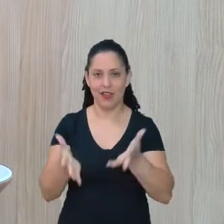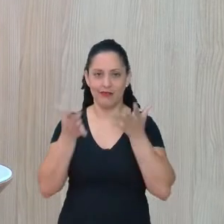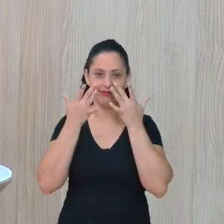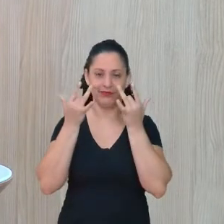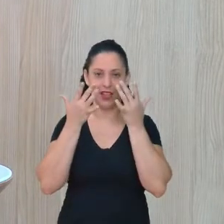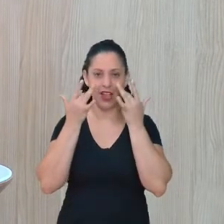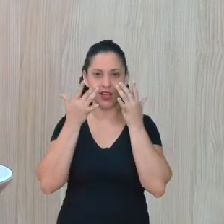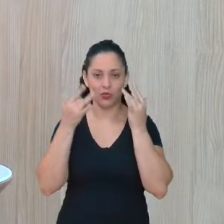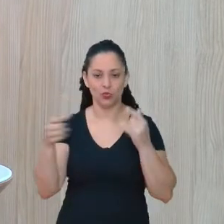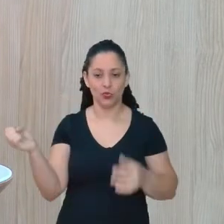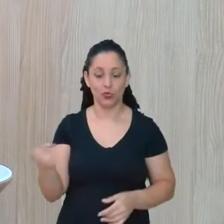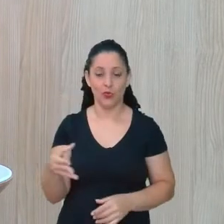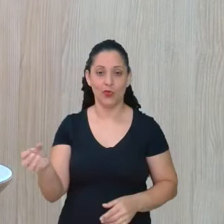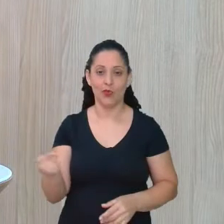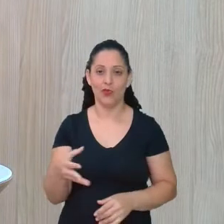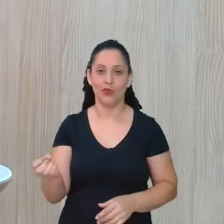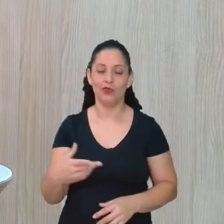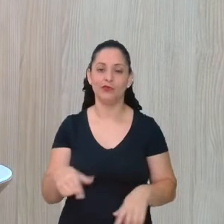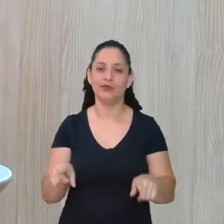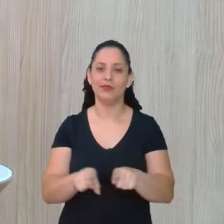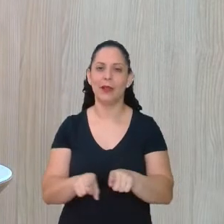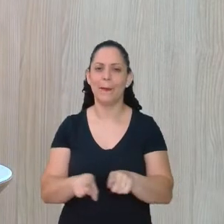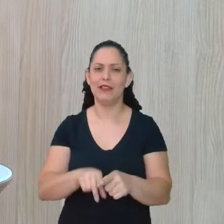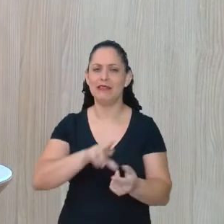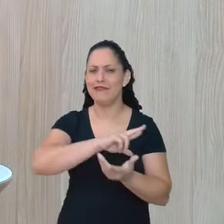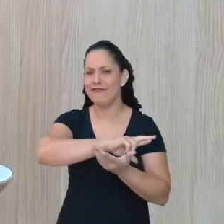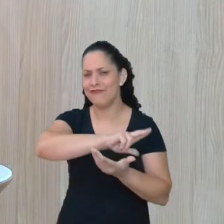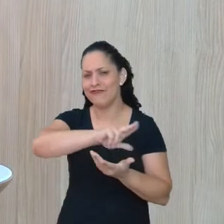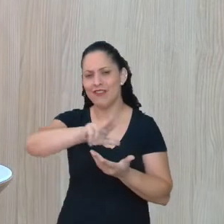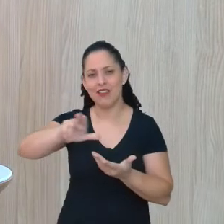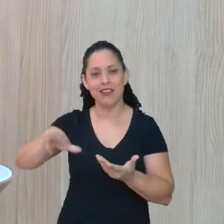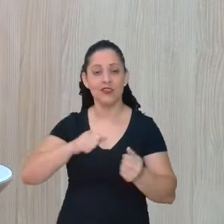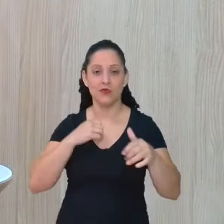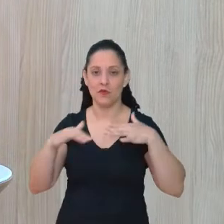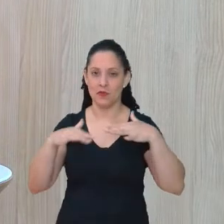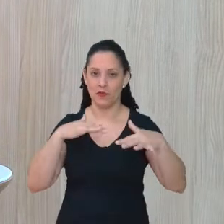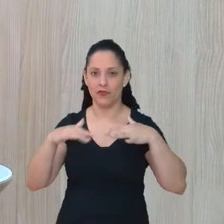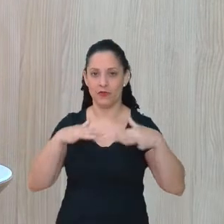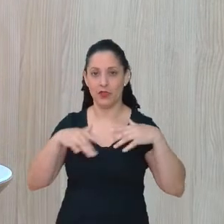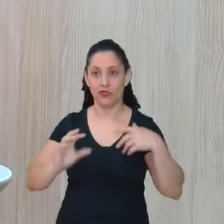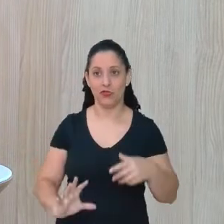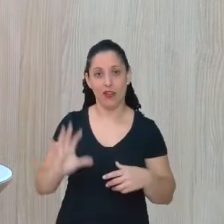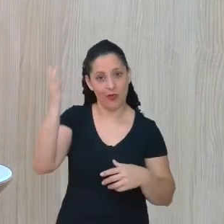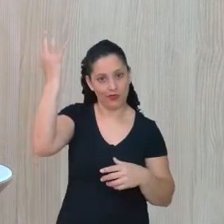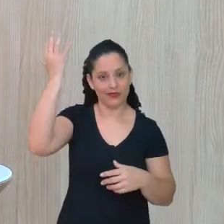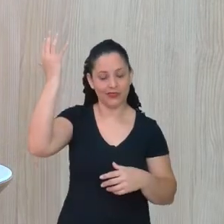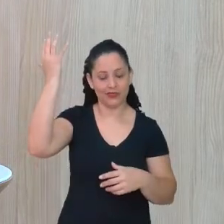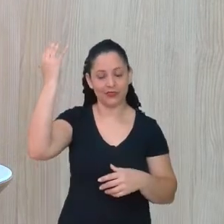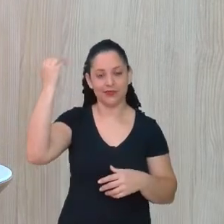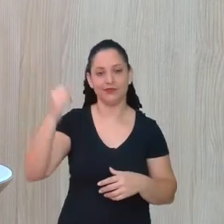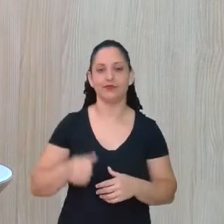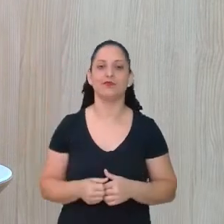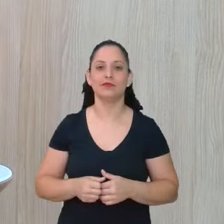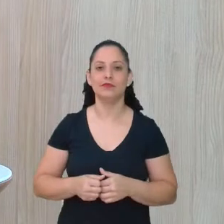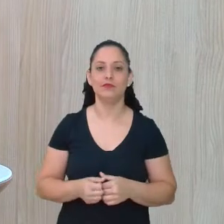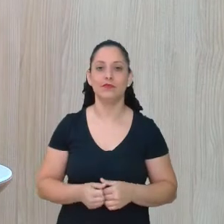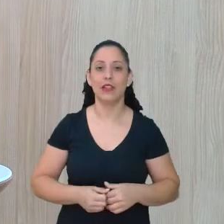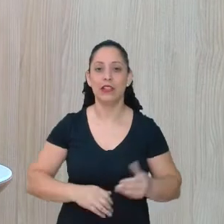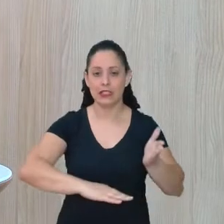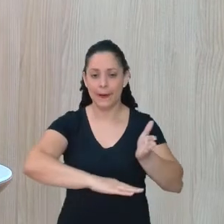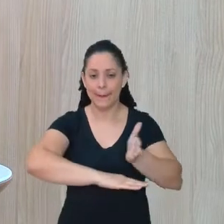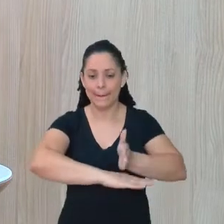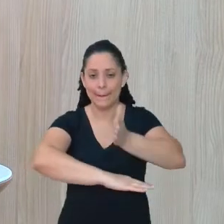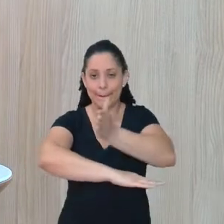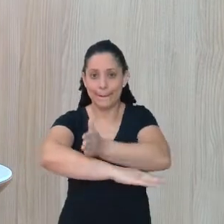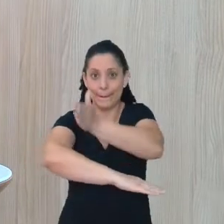para o contemporâneo, para todos esses movimentos que chegaram, né, na pós-modernidade